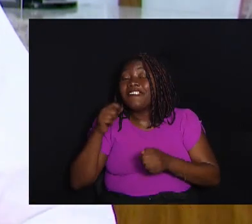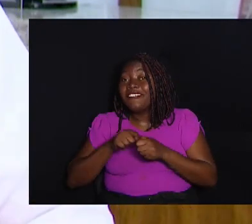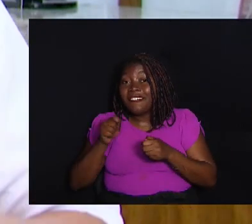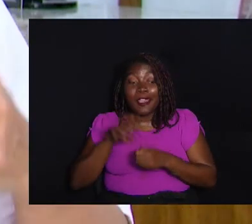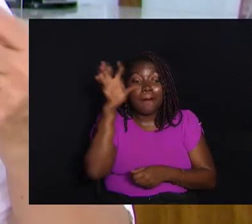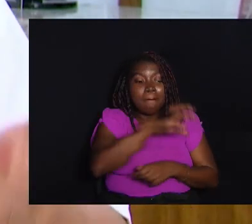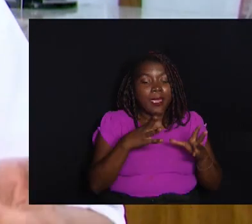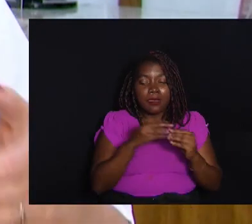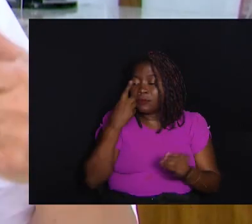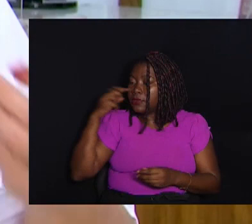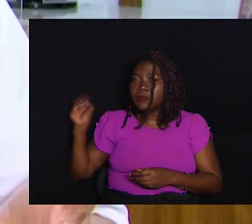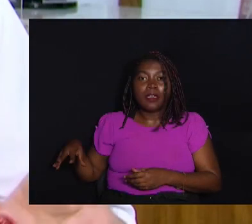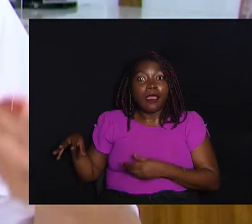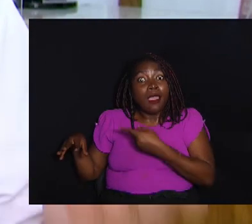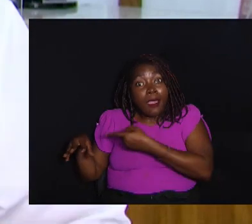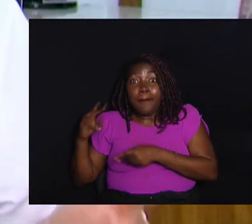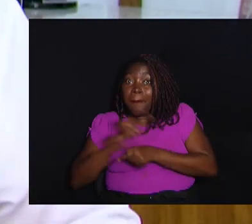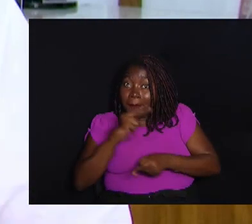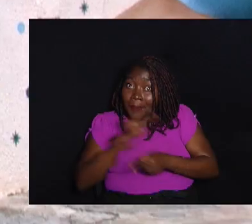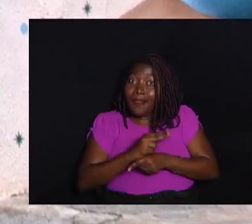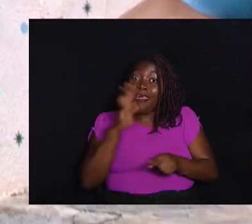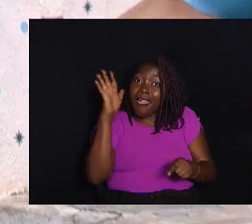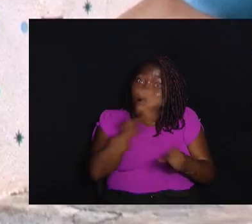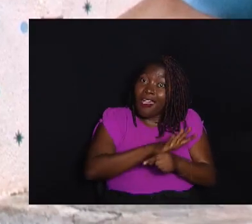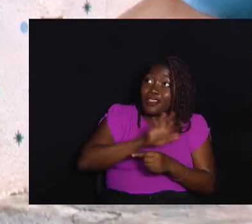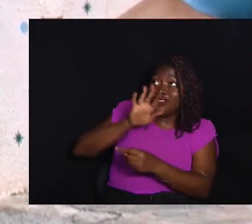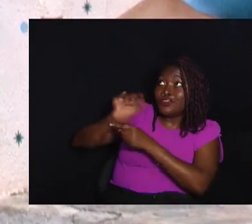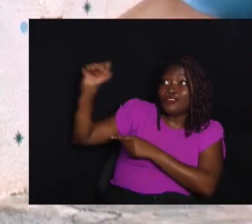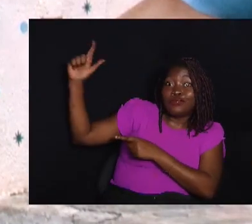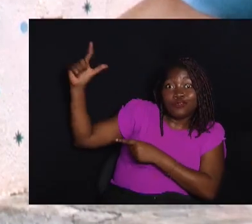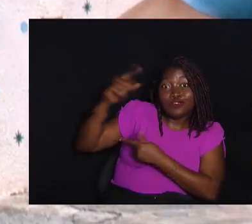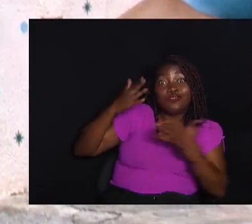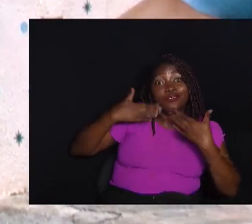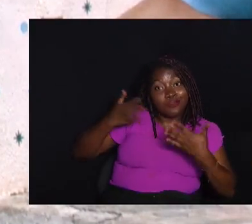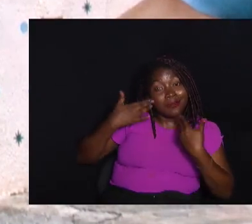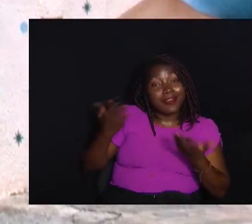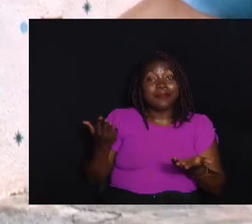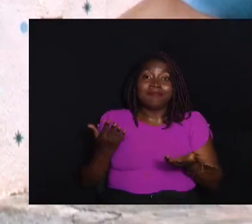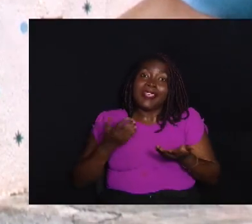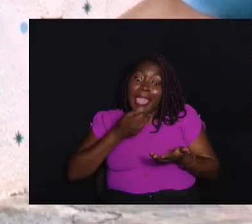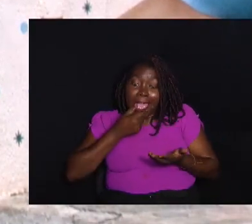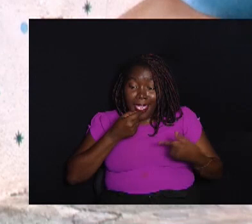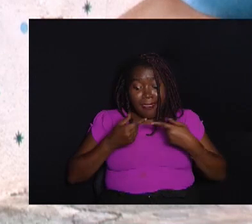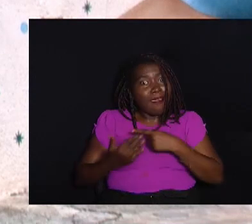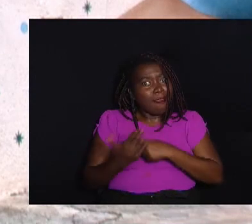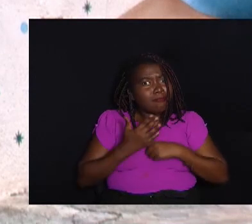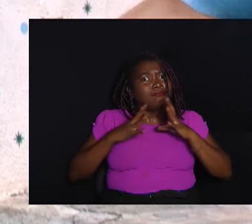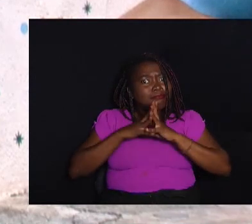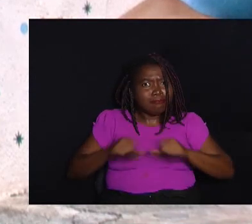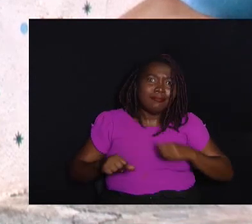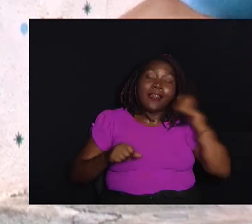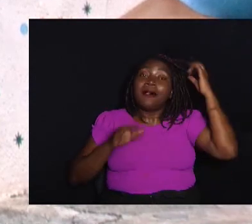está ali para proteger da luz, da umidade, do calor. O que tem remédio, remediado está, mas tão importante quanto